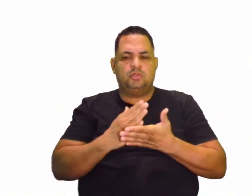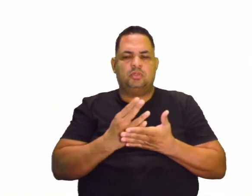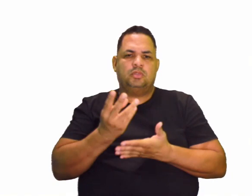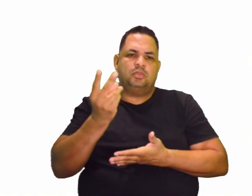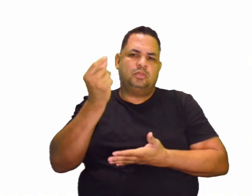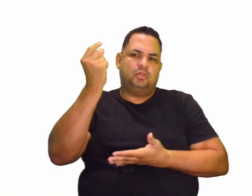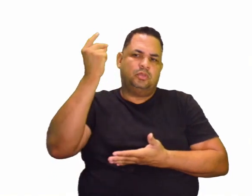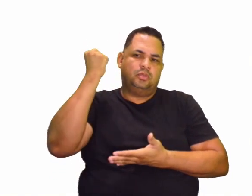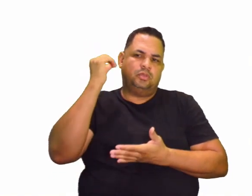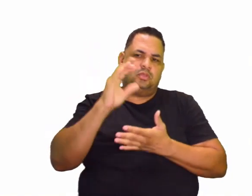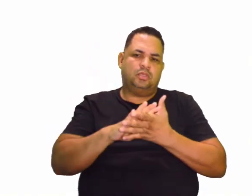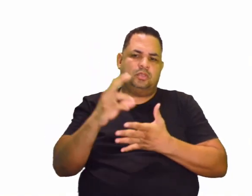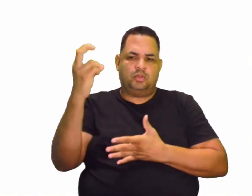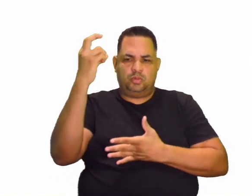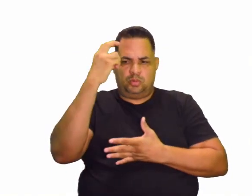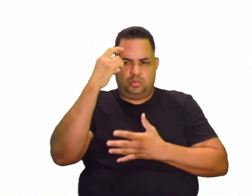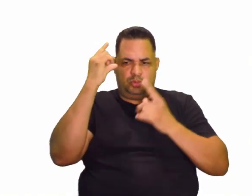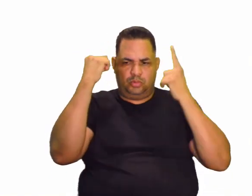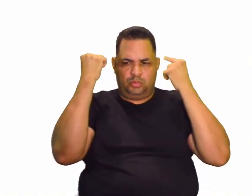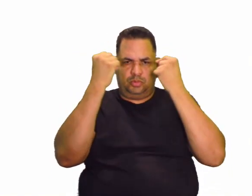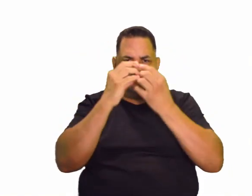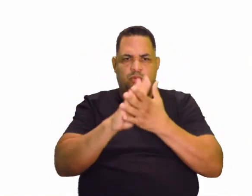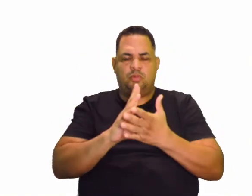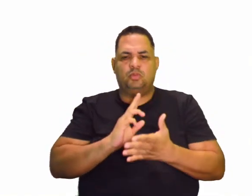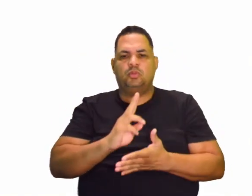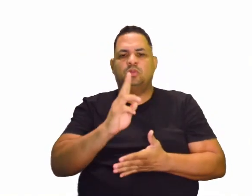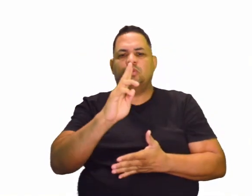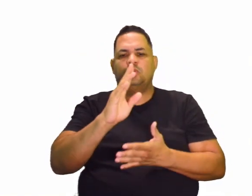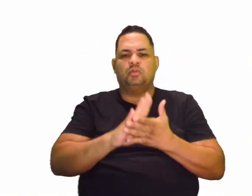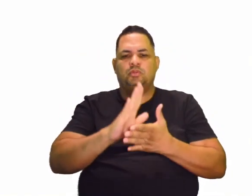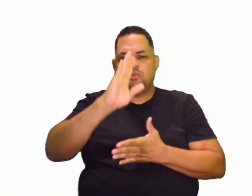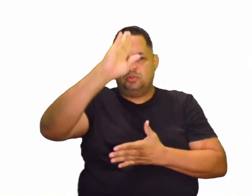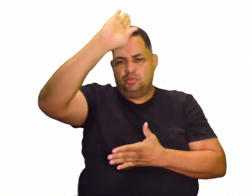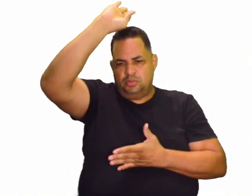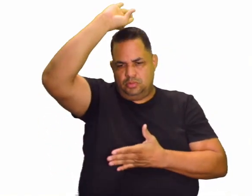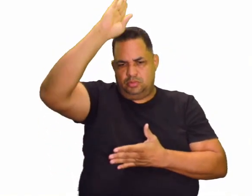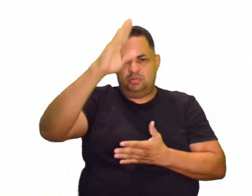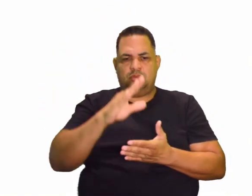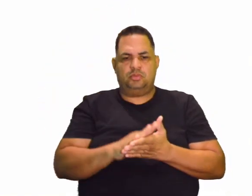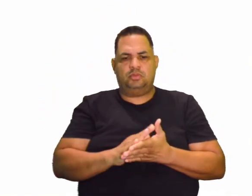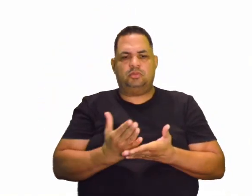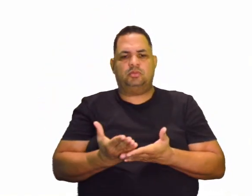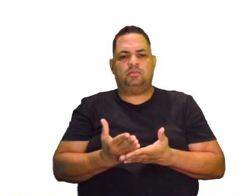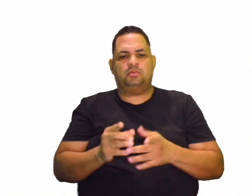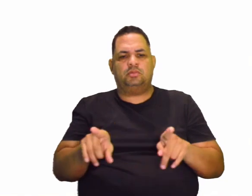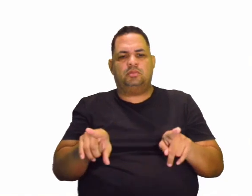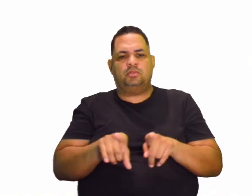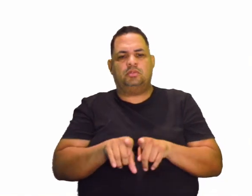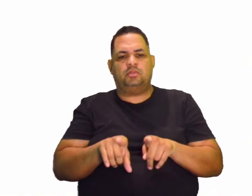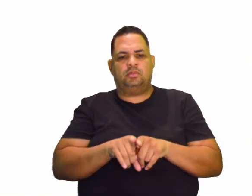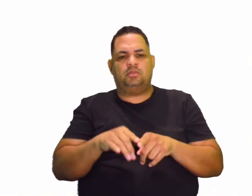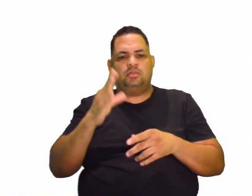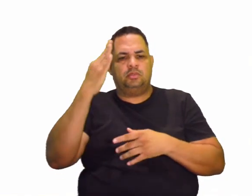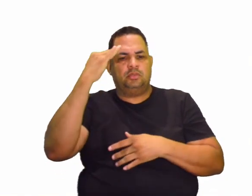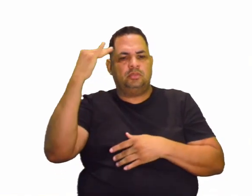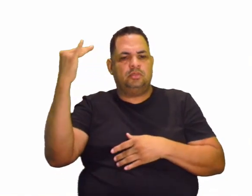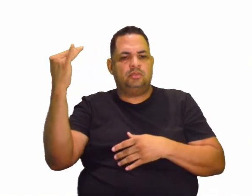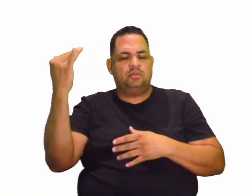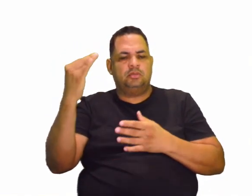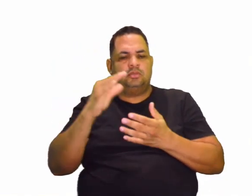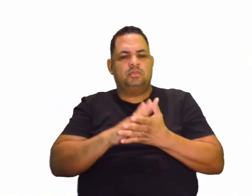da cultura grega e continuou com os romanos, eram também em homenagem aos